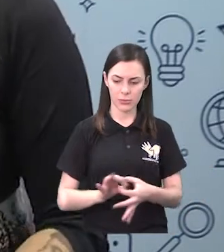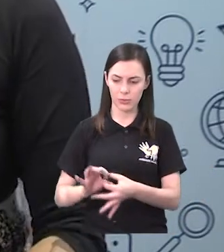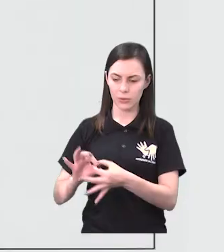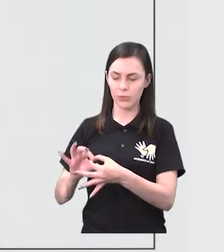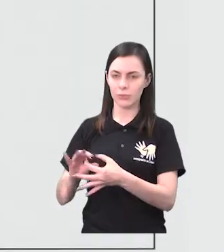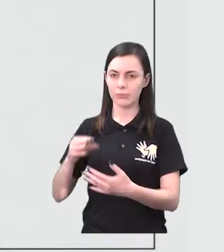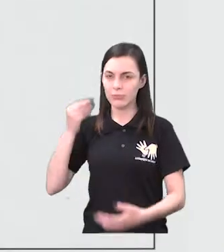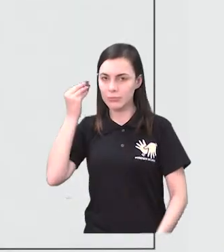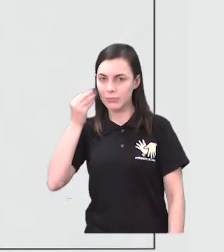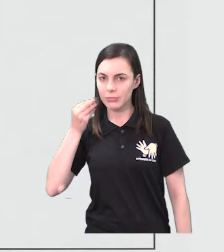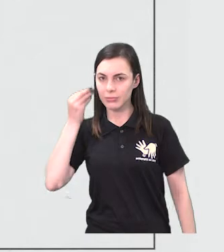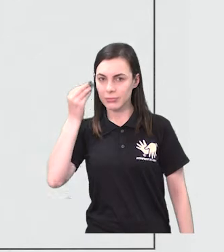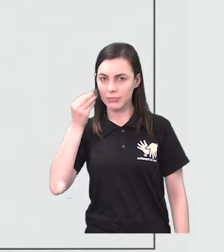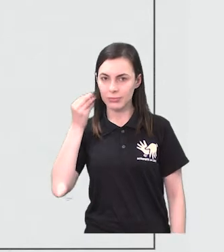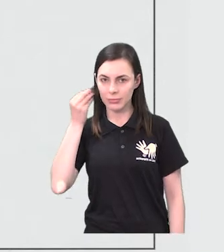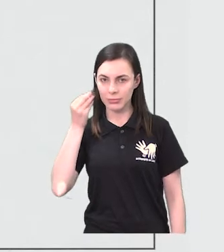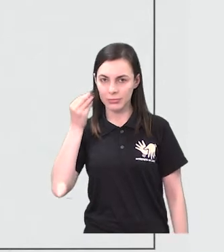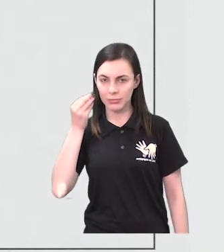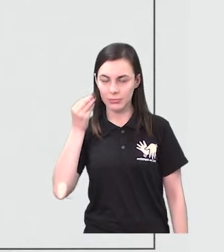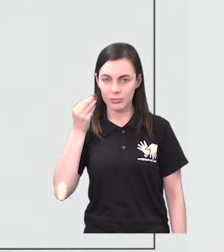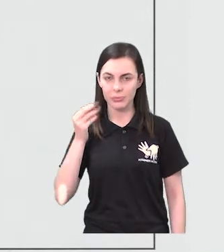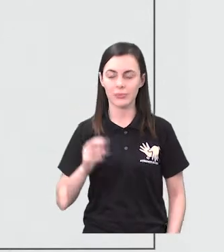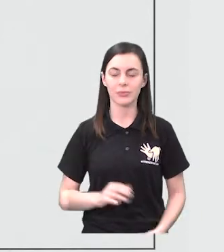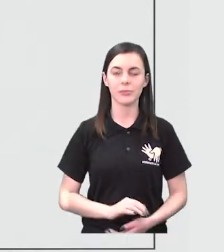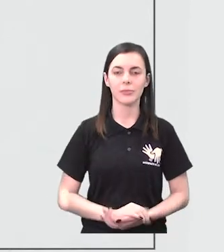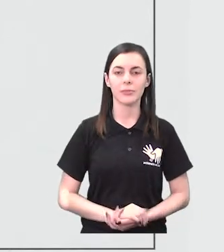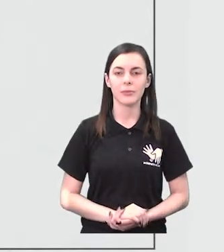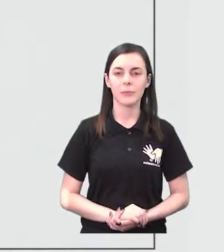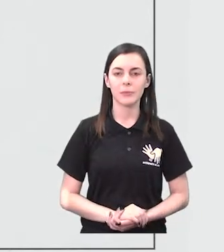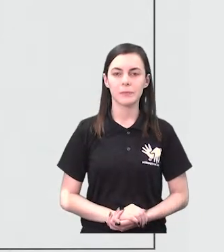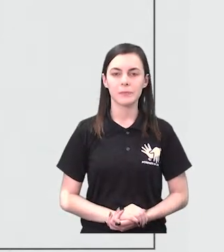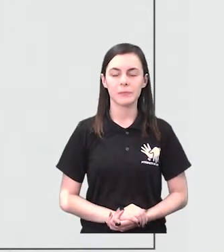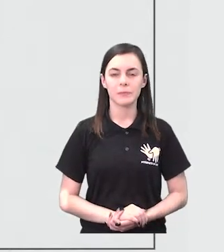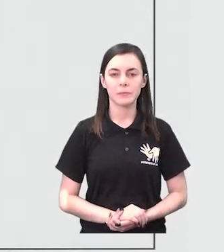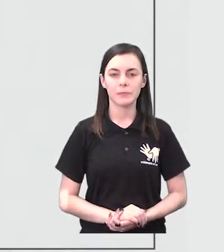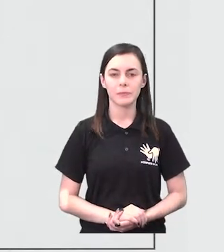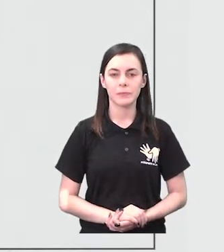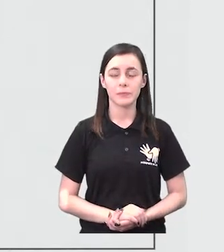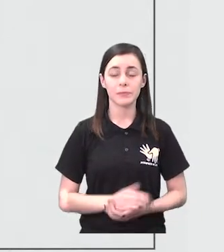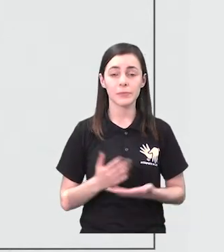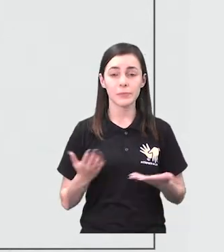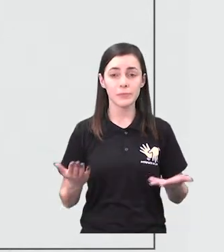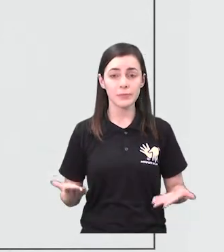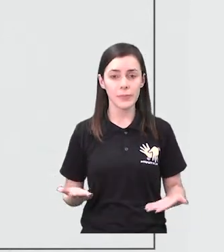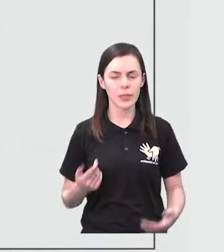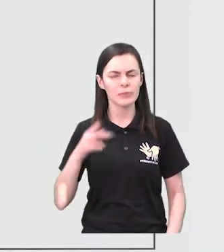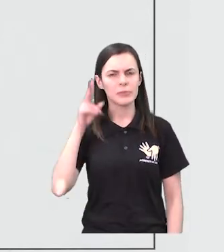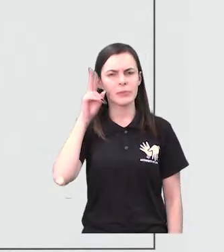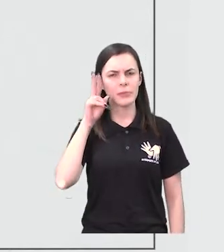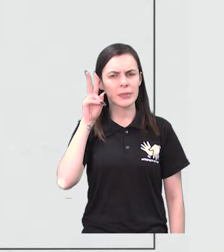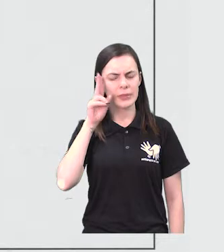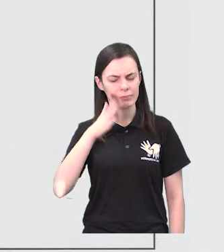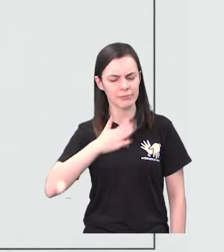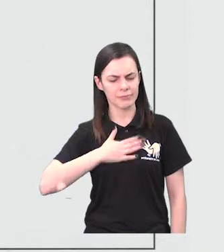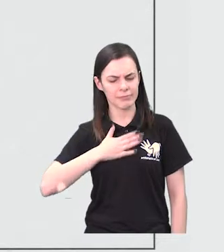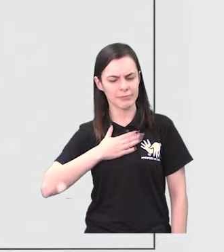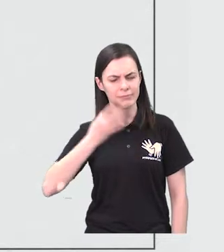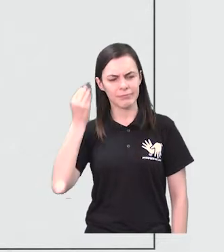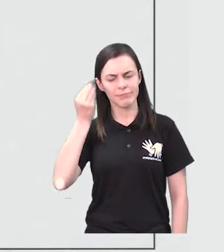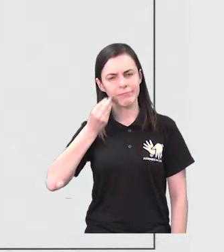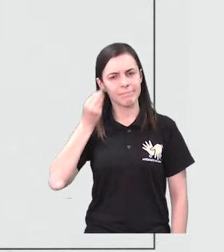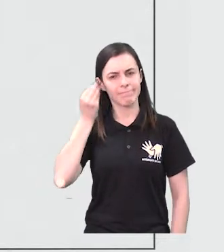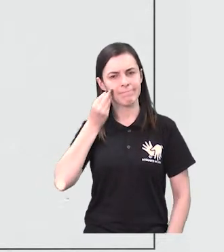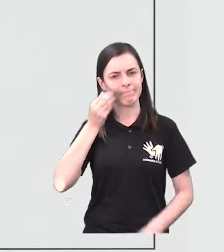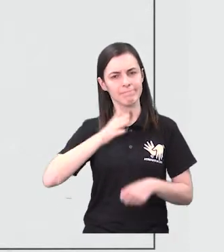texto leitor marquei o xizinho lá em TL texto leitor então isso me lembra